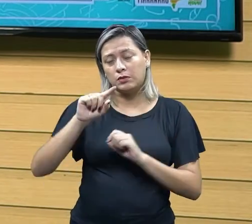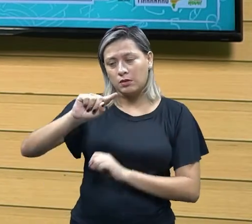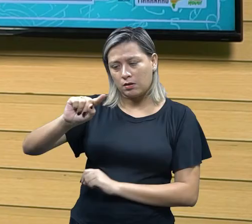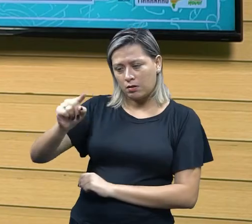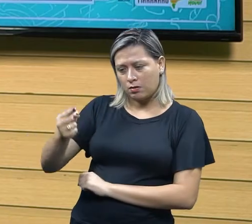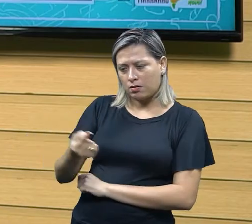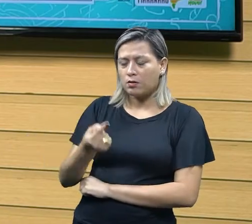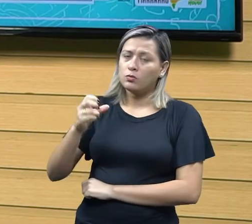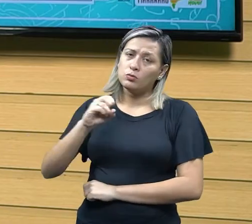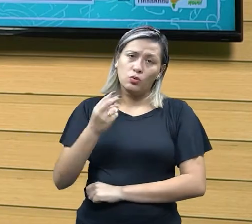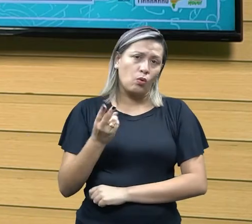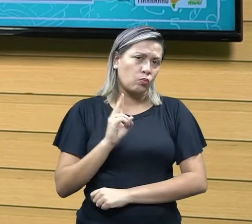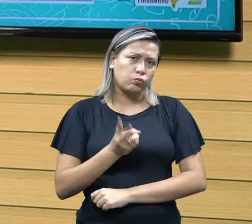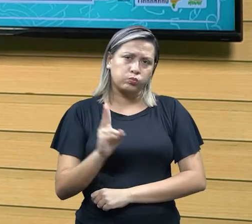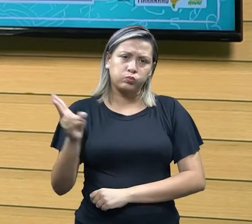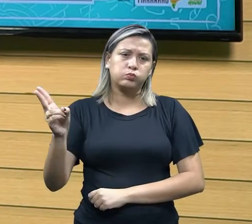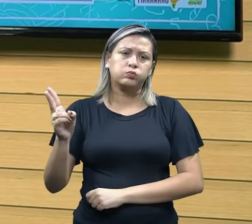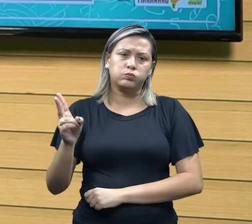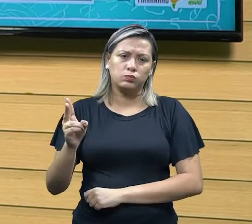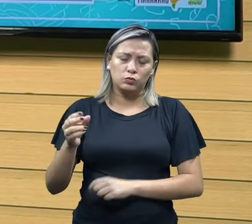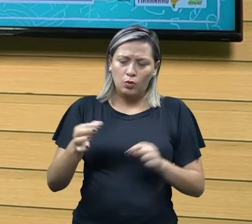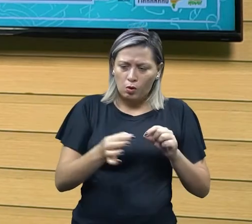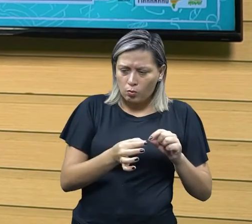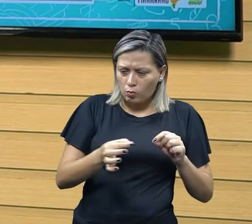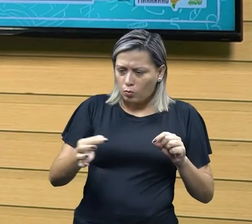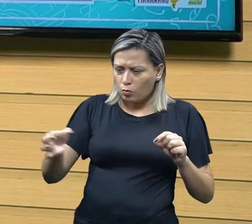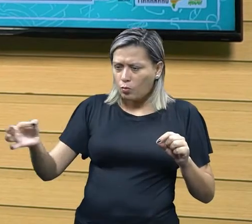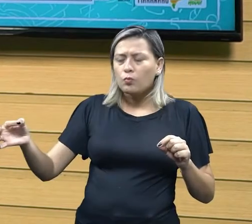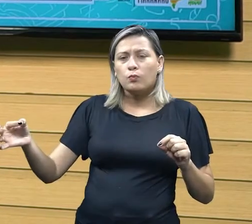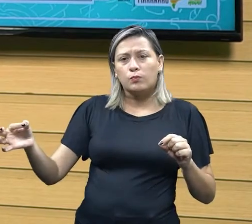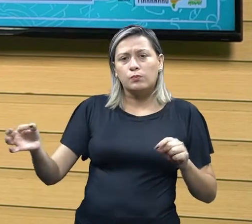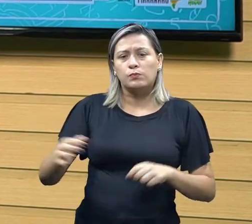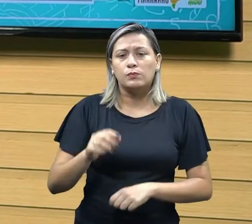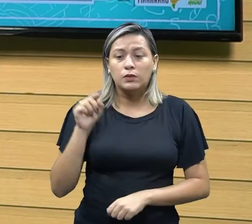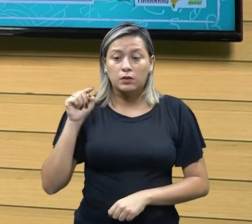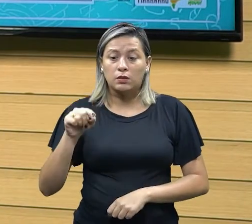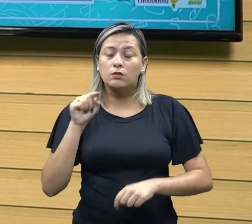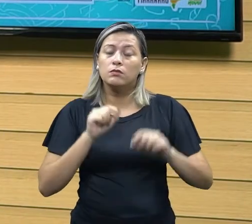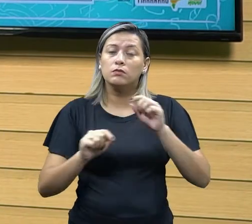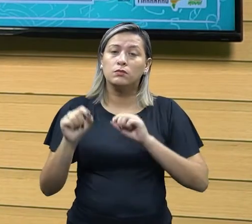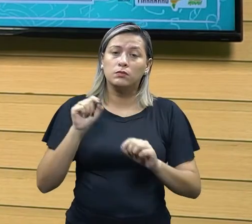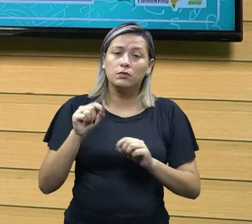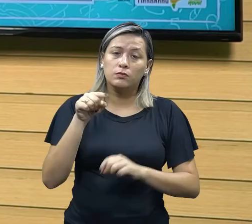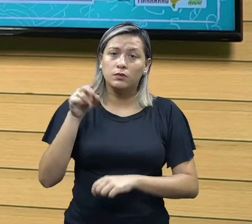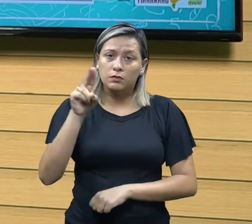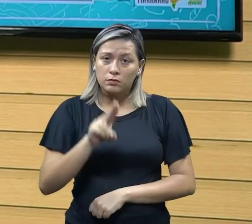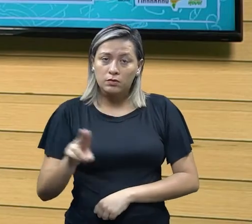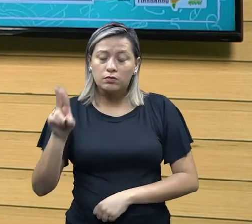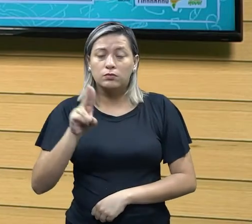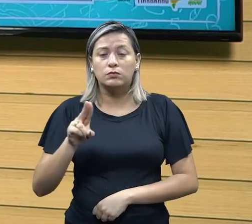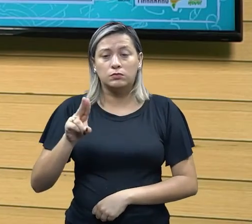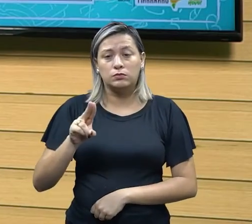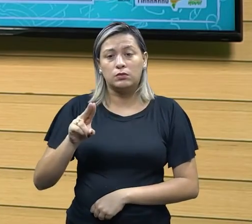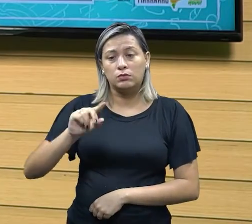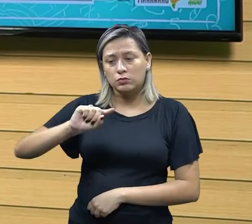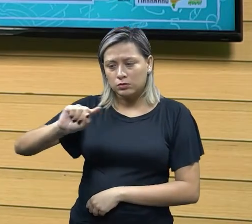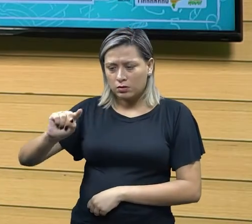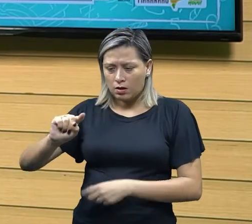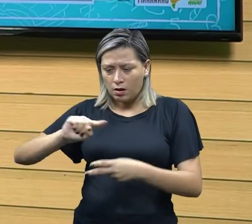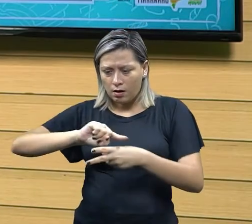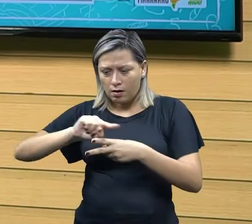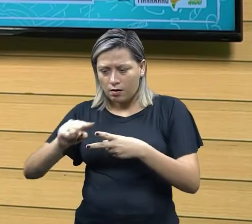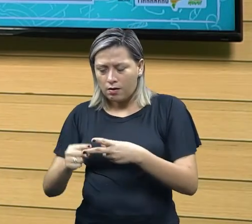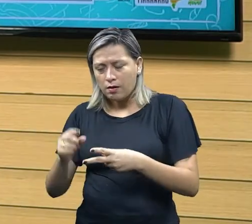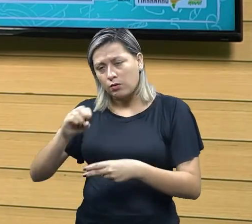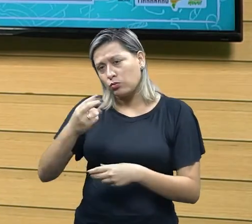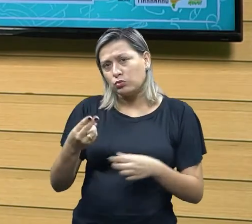ou continuar com uma linha reta. E a partir dali você vai trabalhar com arcos e retas, mas aí